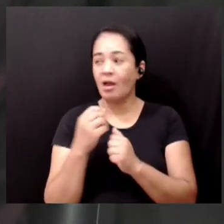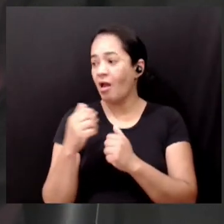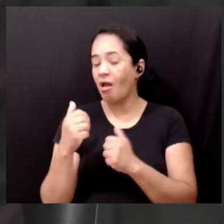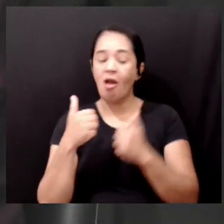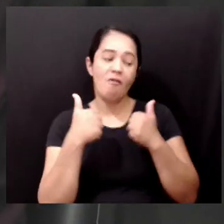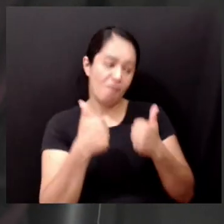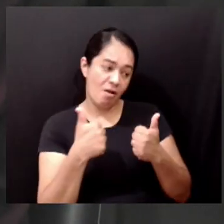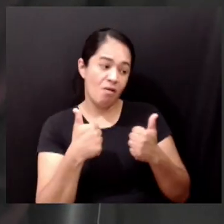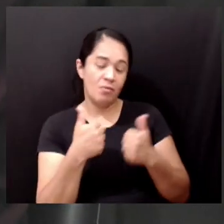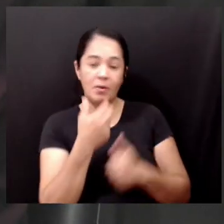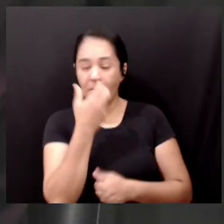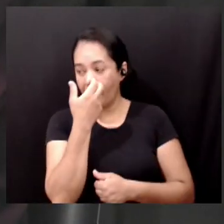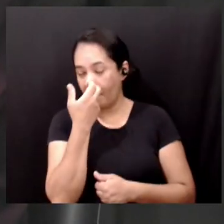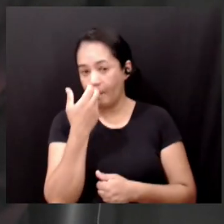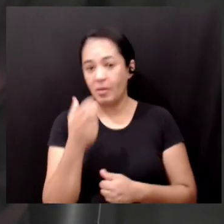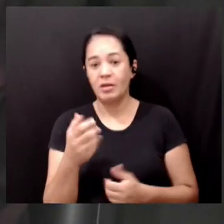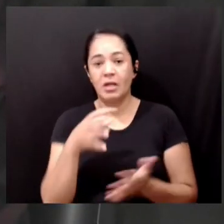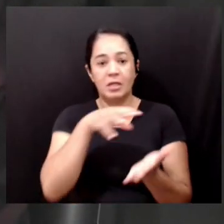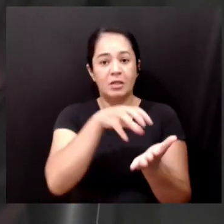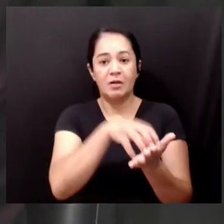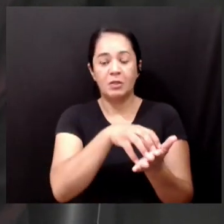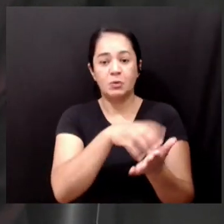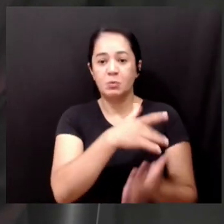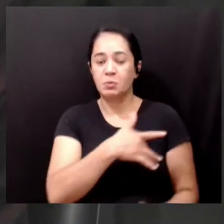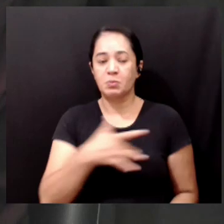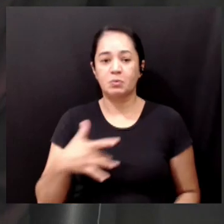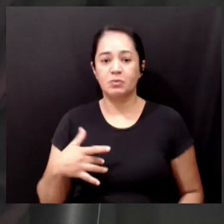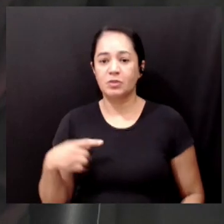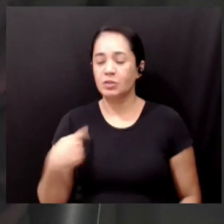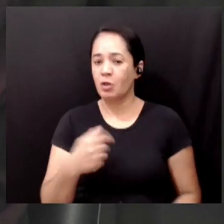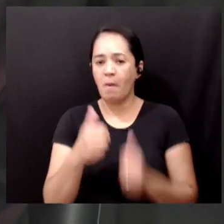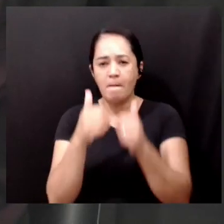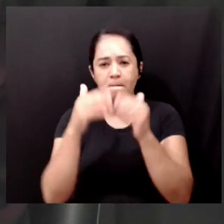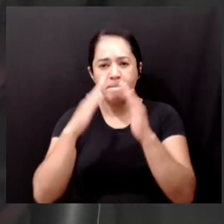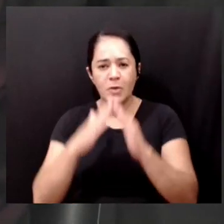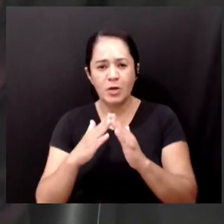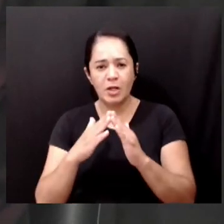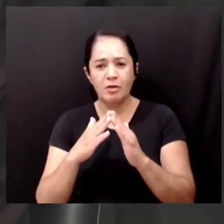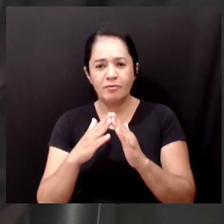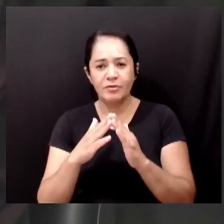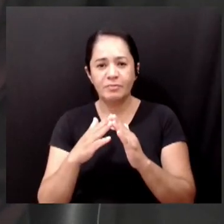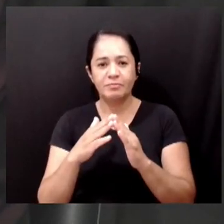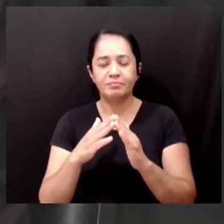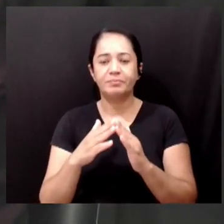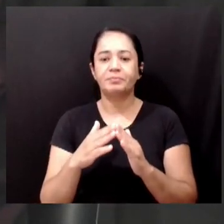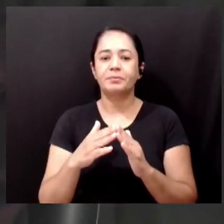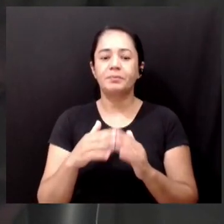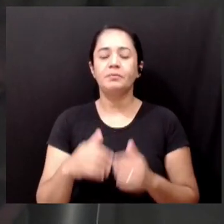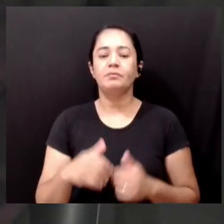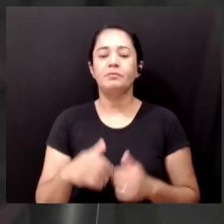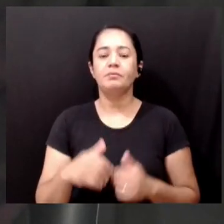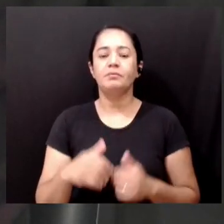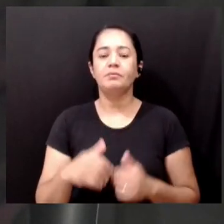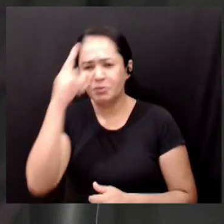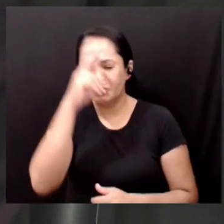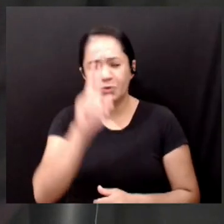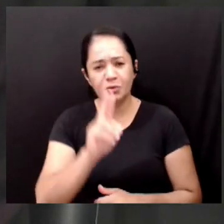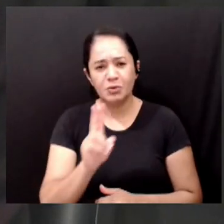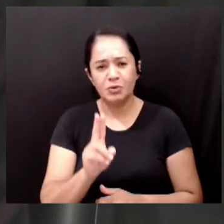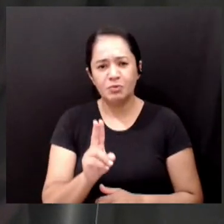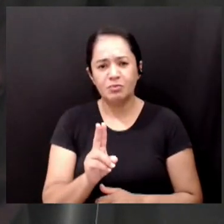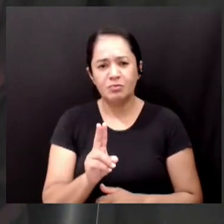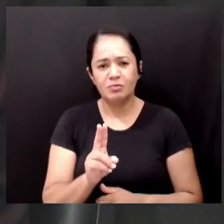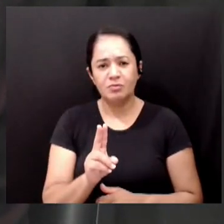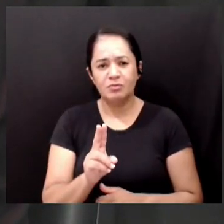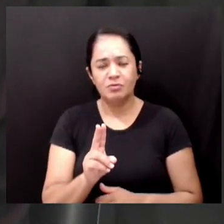centro médico, internada, e nós morávamos no Padre Anchieta. Tá. E eu não lembro agora, acho que eu estava no Swift na época que eu fiz a minha prova,